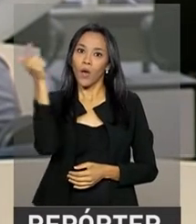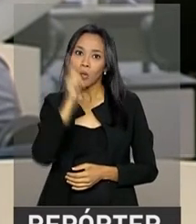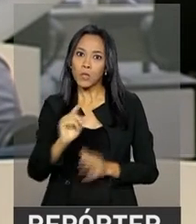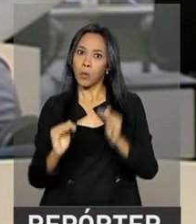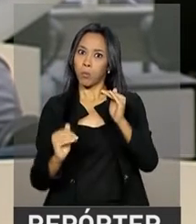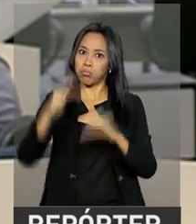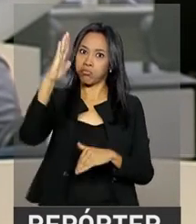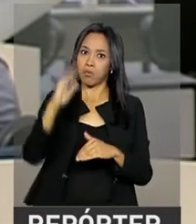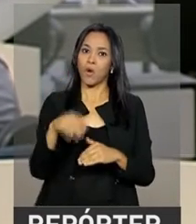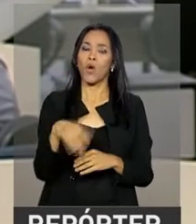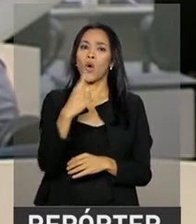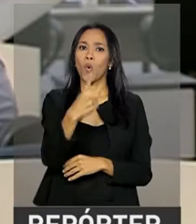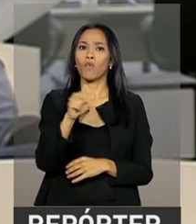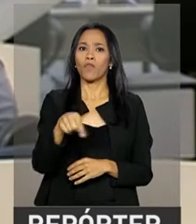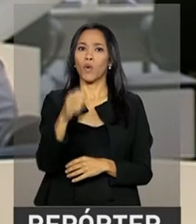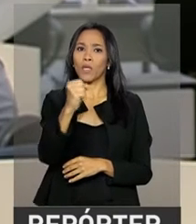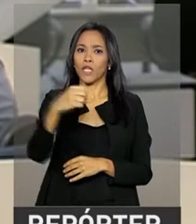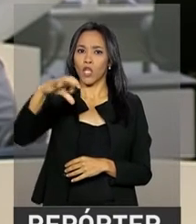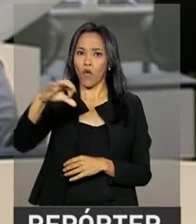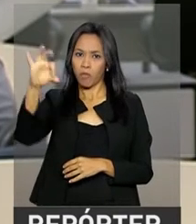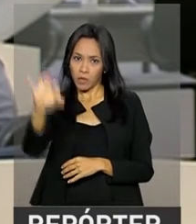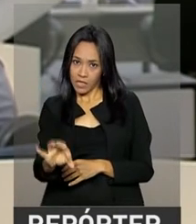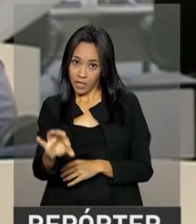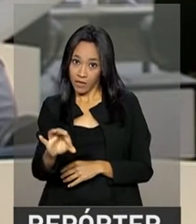de 1,89% e